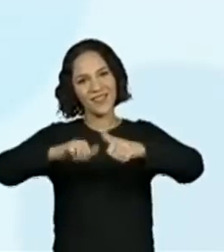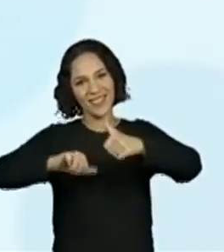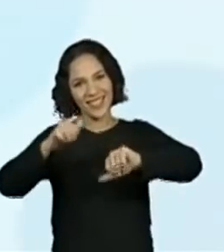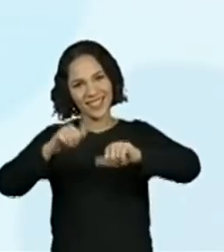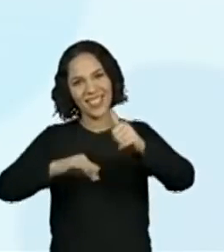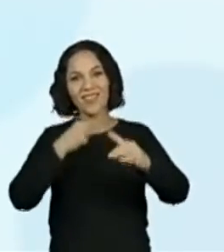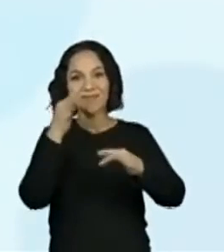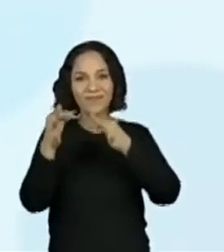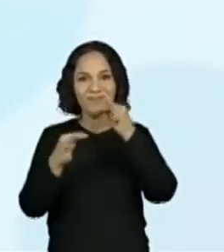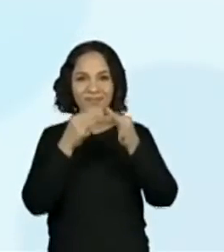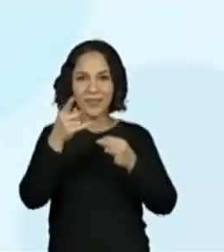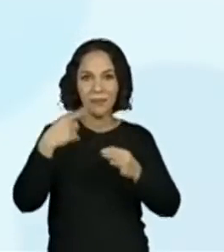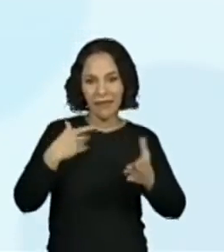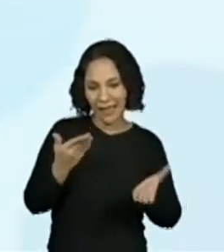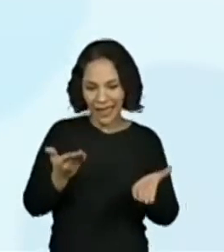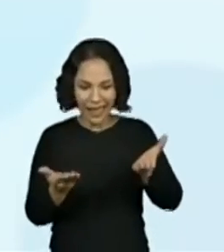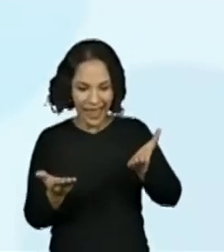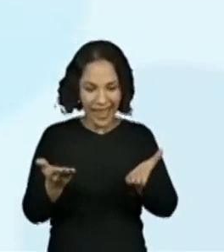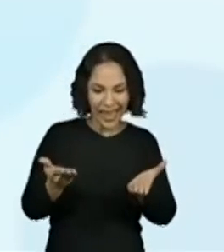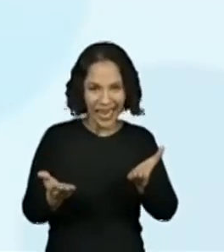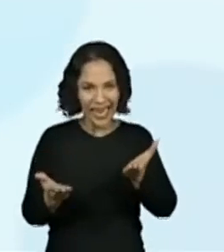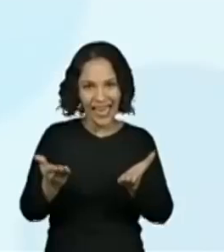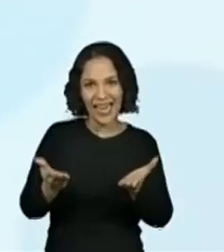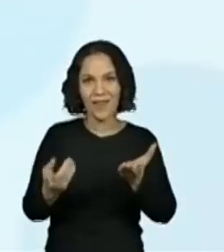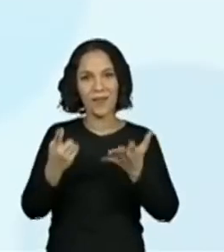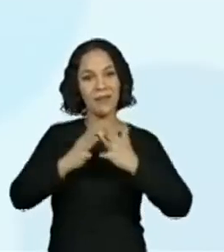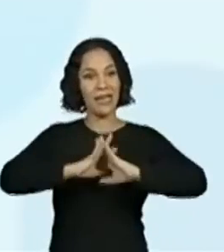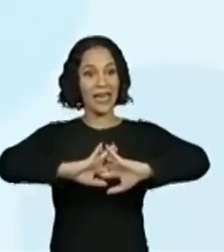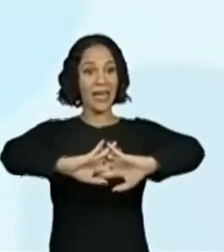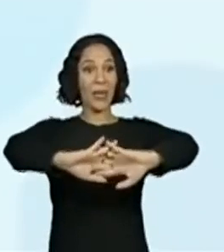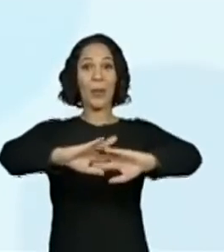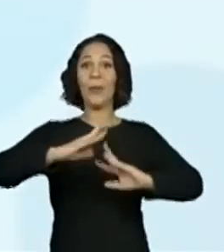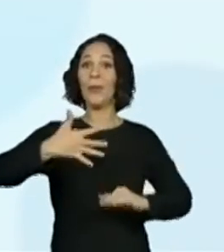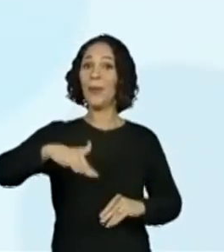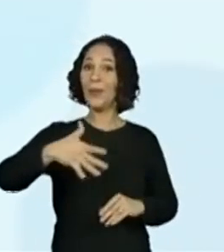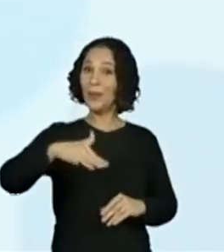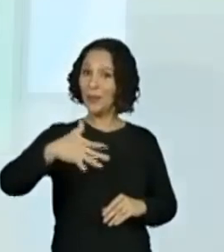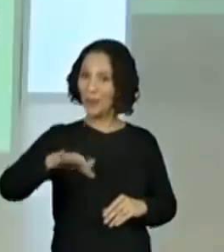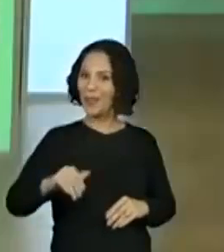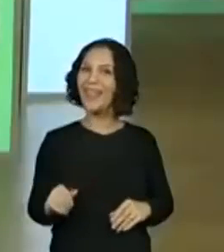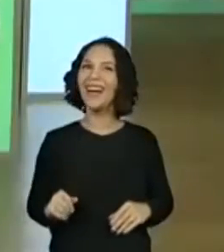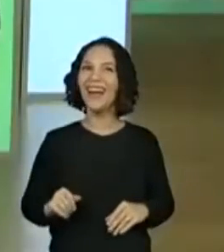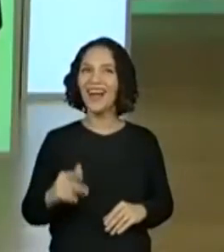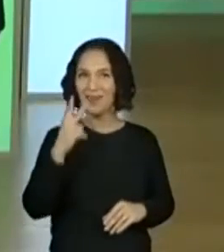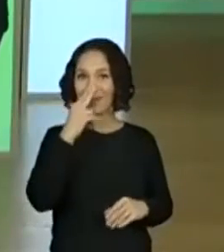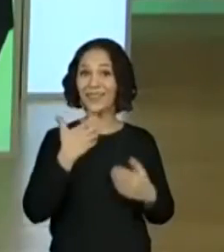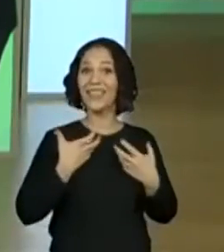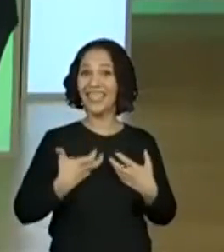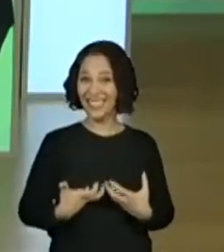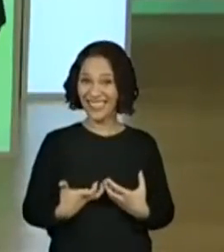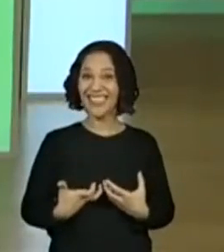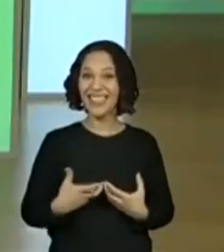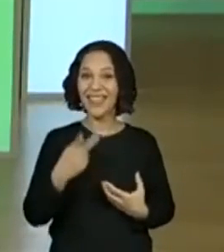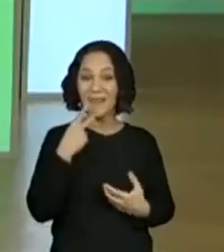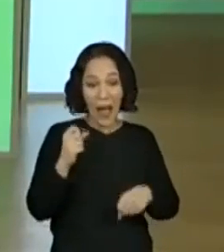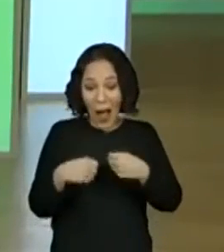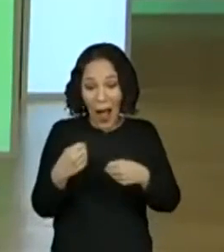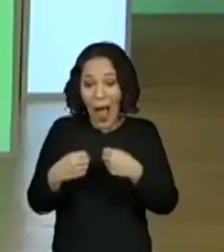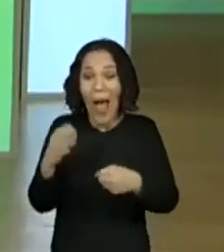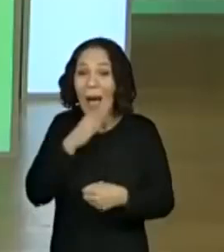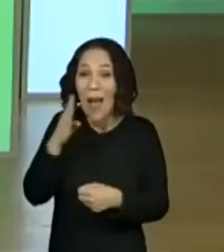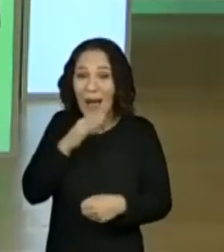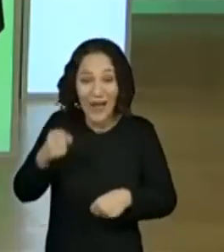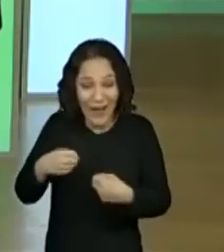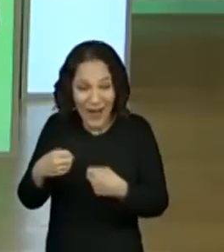Vocês vão se equilibrar bastante, se alongar bastante. fica bastante, corre, elas estão lá,